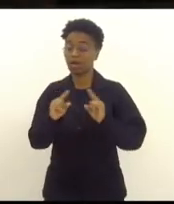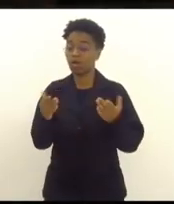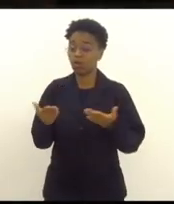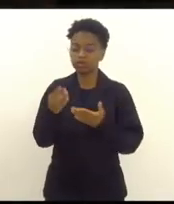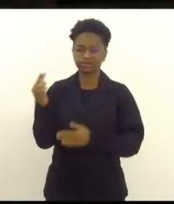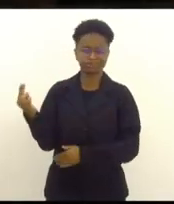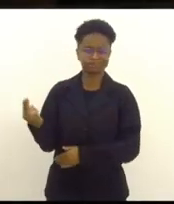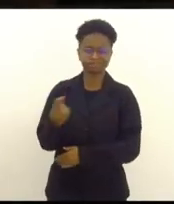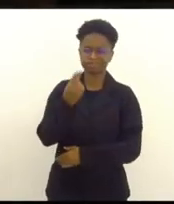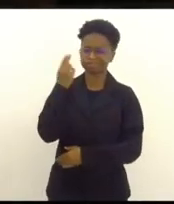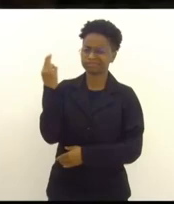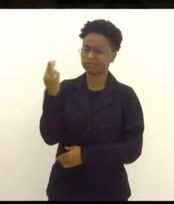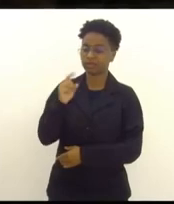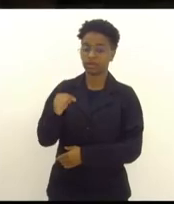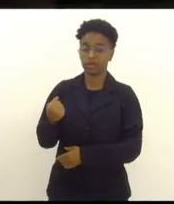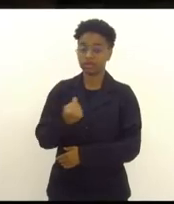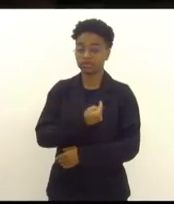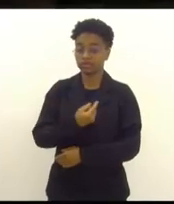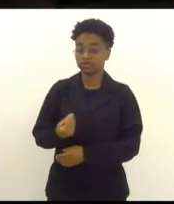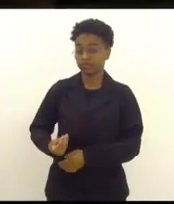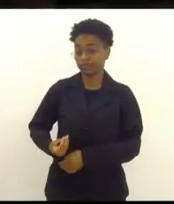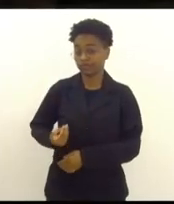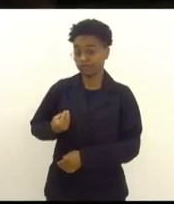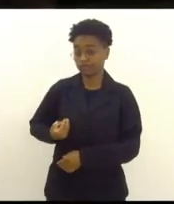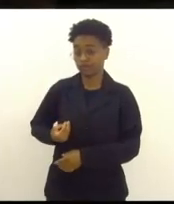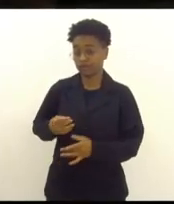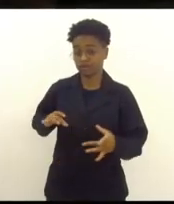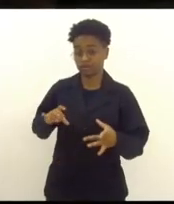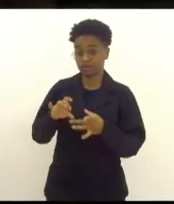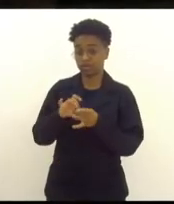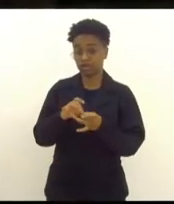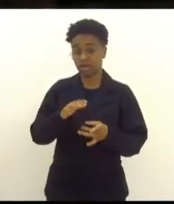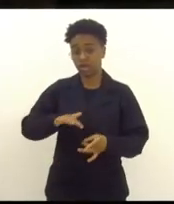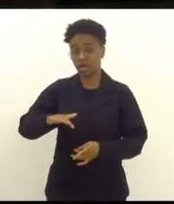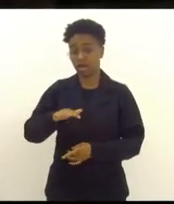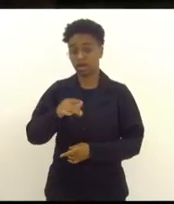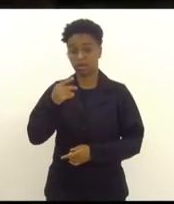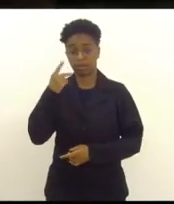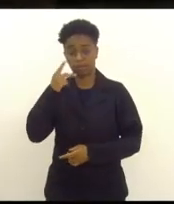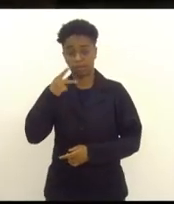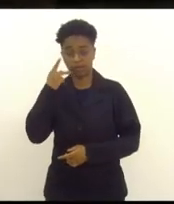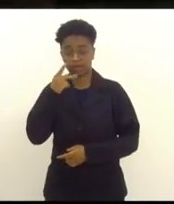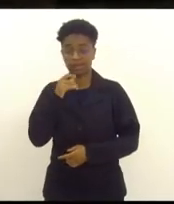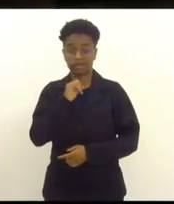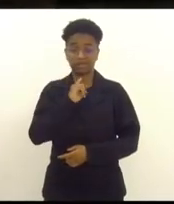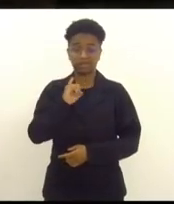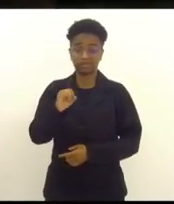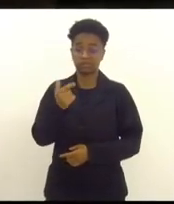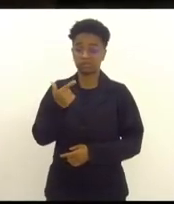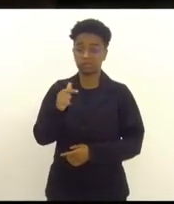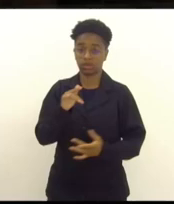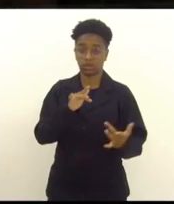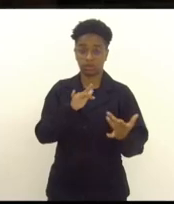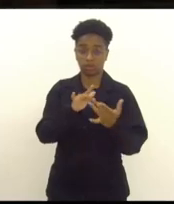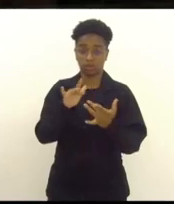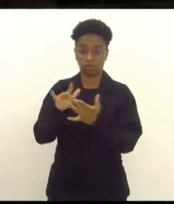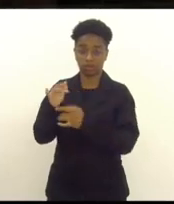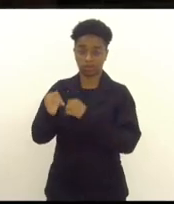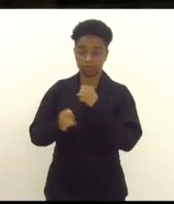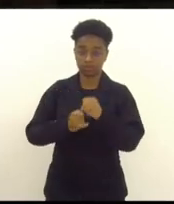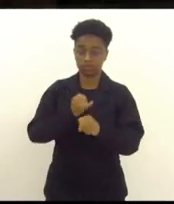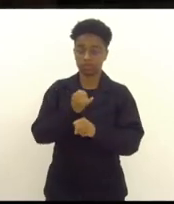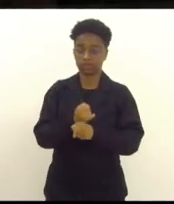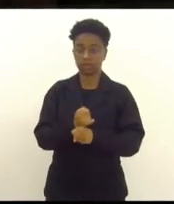que você viva na política sem o processo de internet